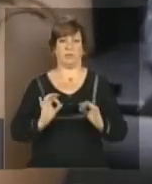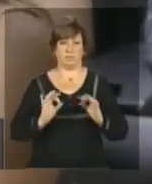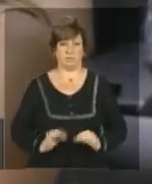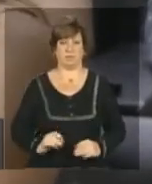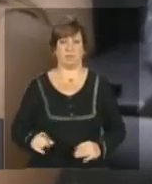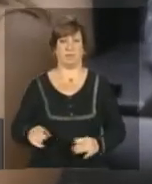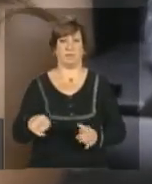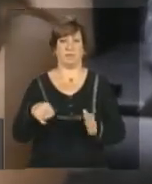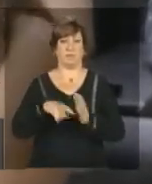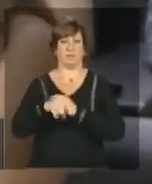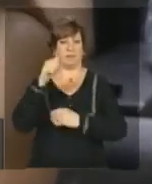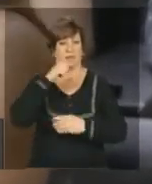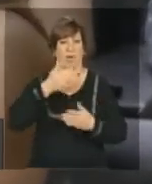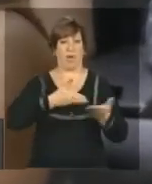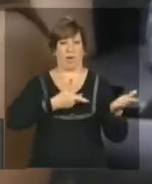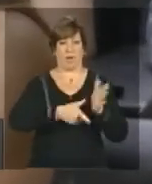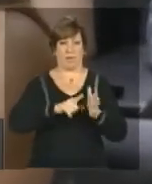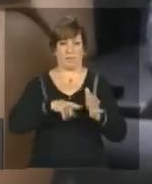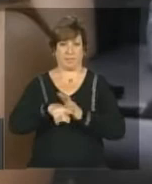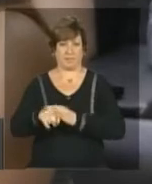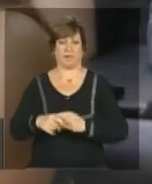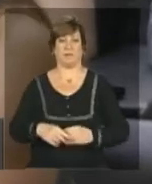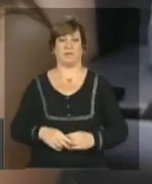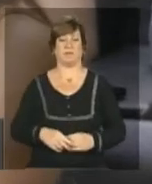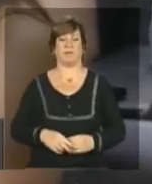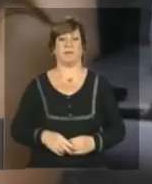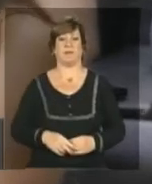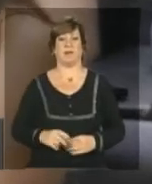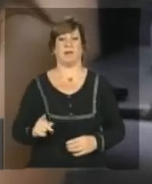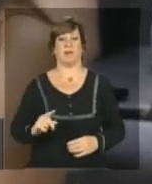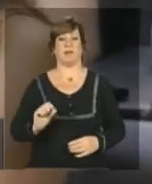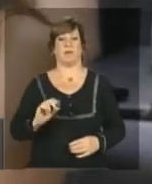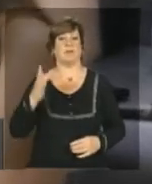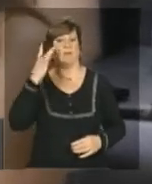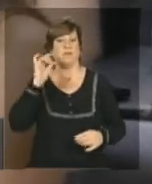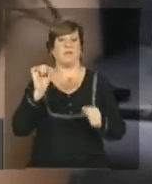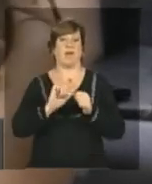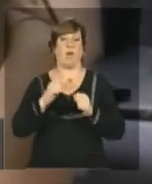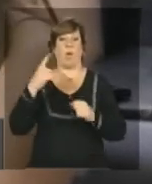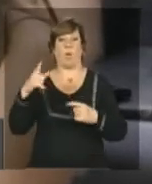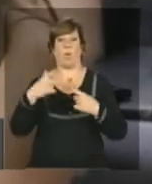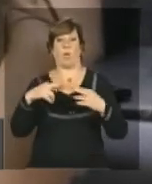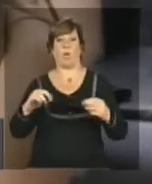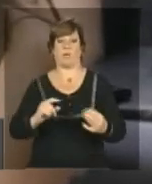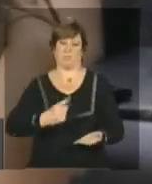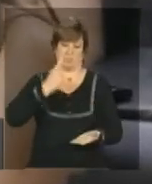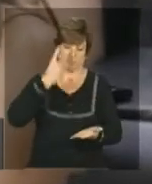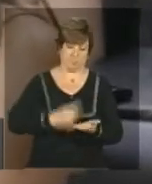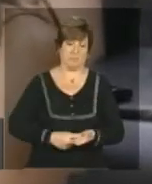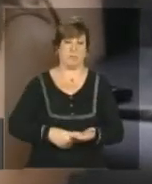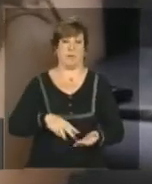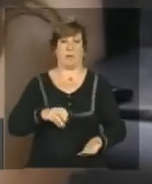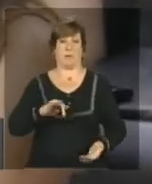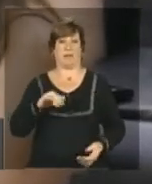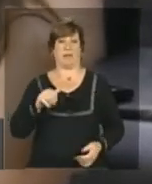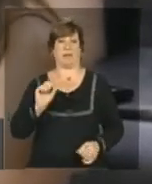a pergunta da colega, que não sabe fazer outra coisa se não cumprir metas.